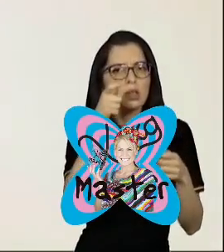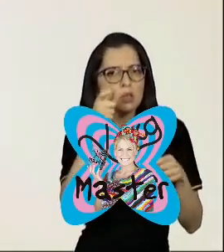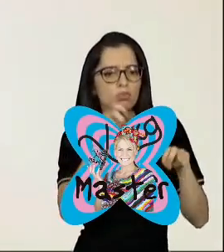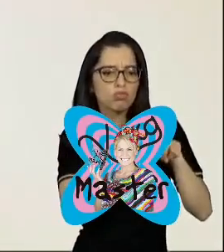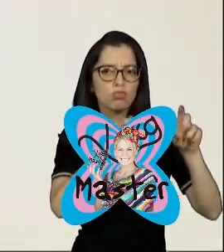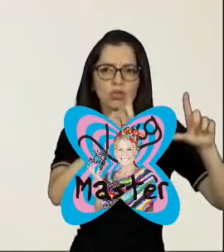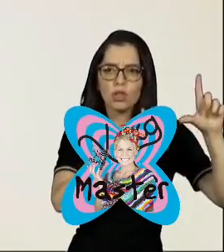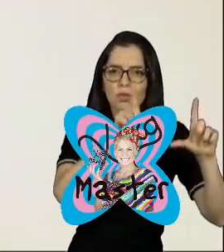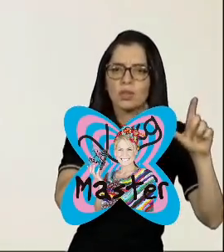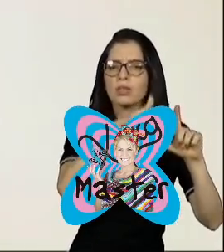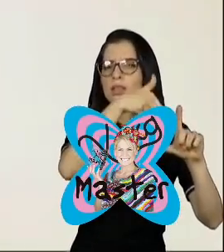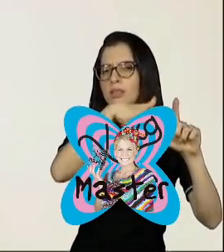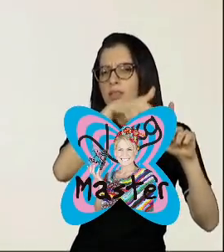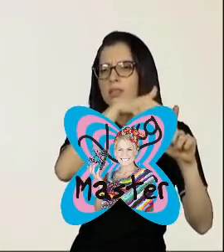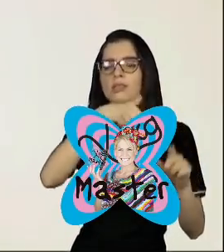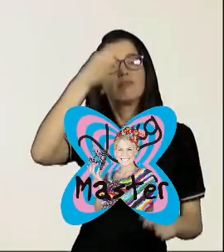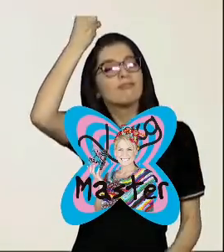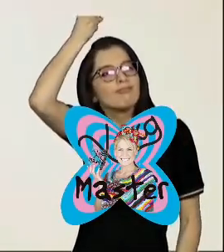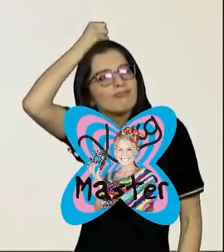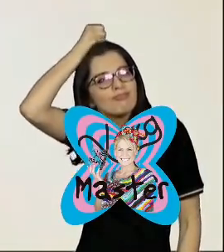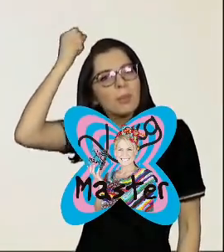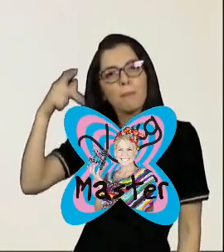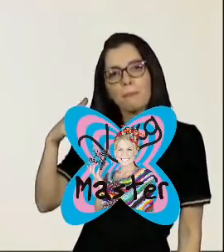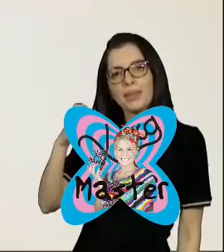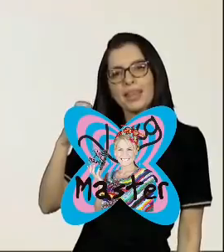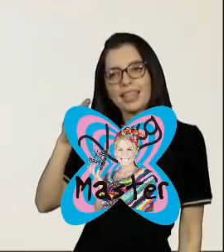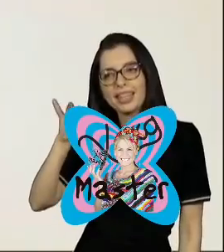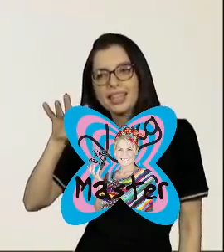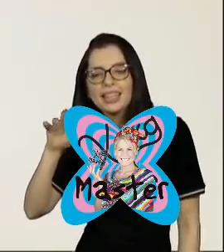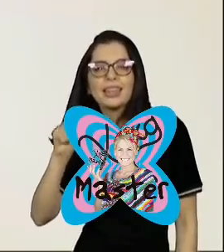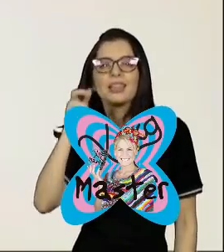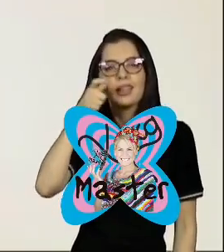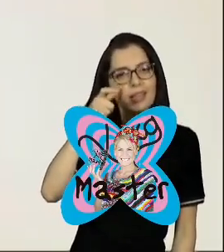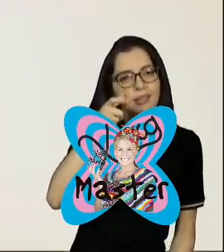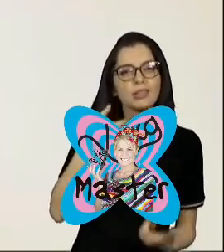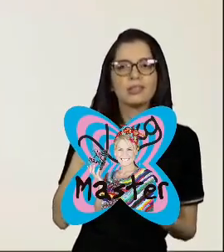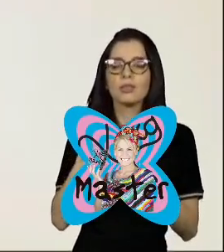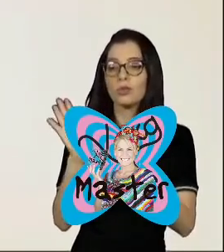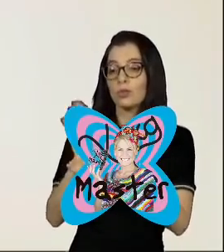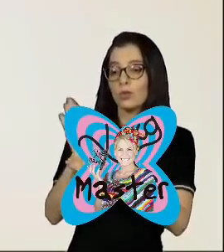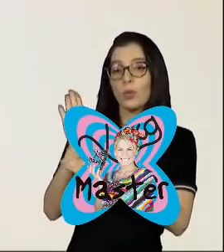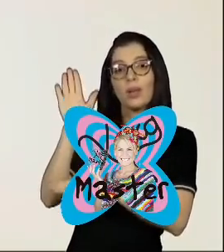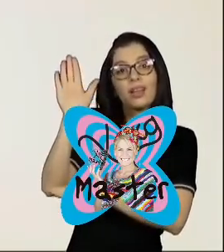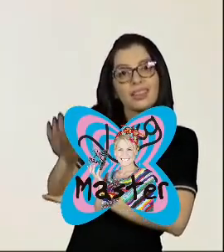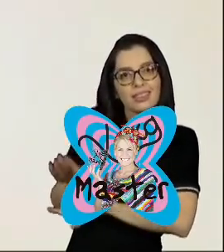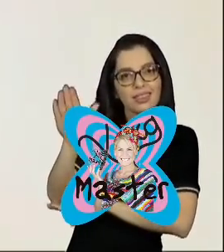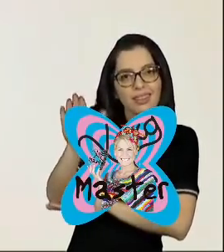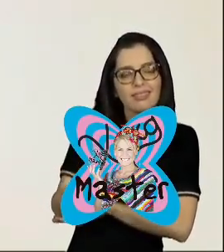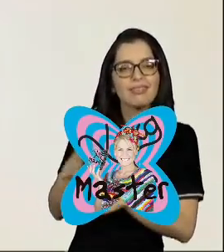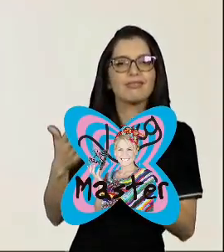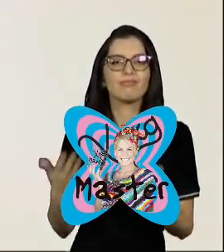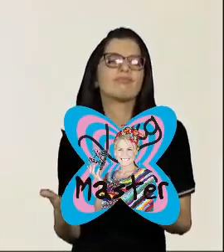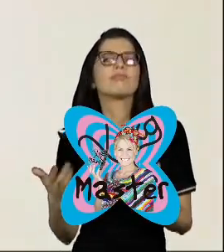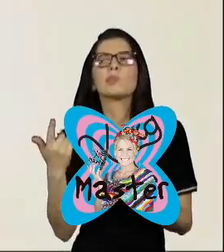desenhos animados como Pedrito por causa dos meus ucas via muitas Sessão da Tarde via